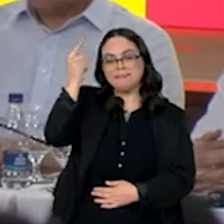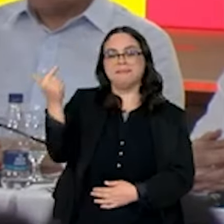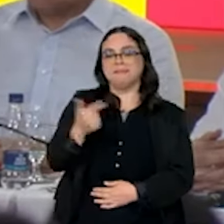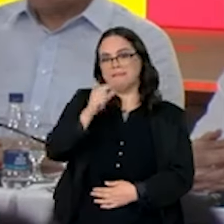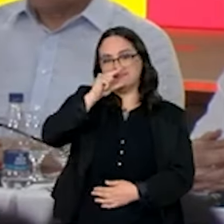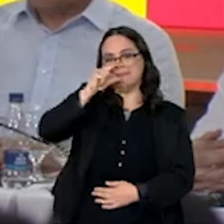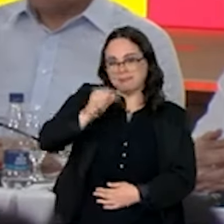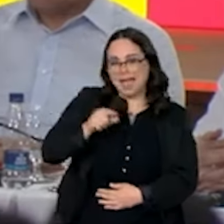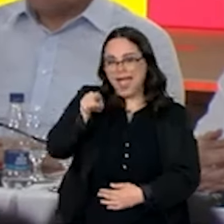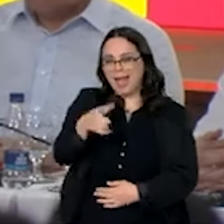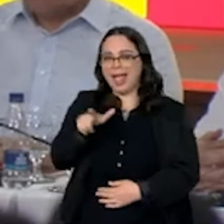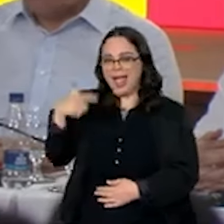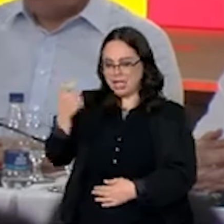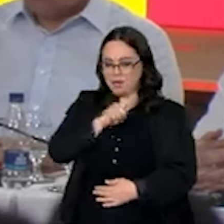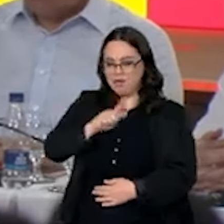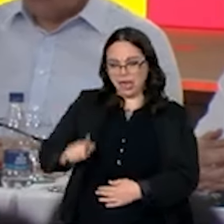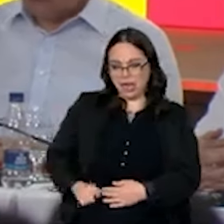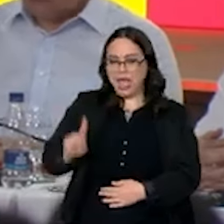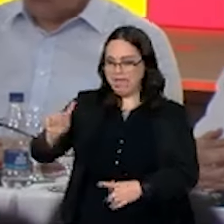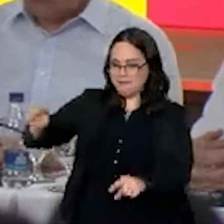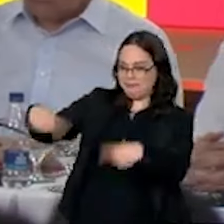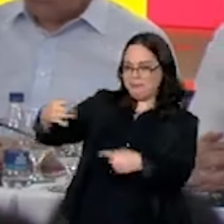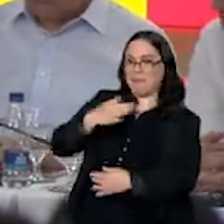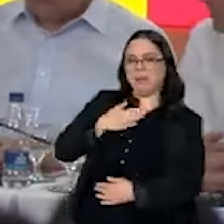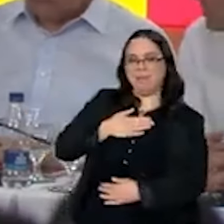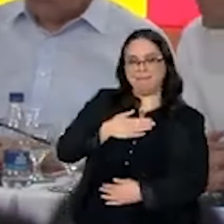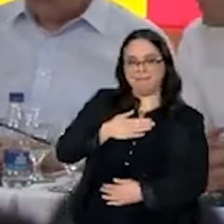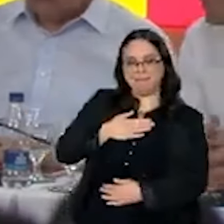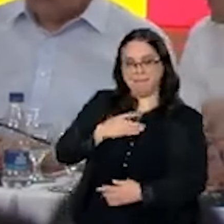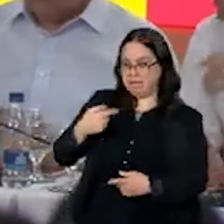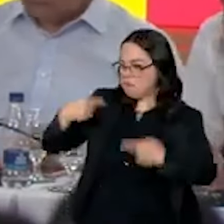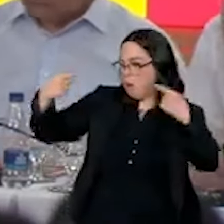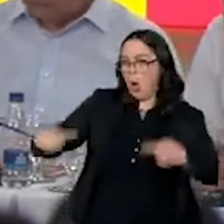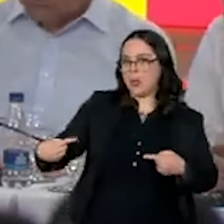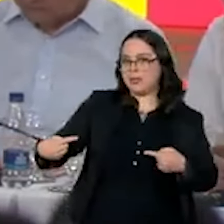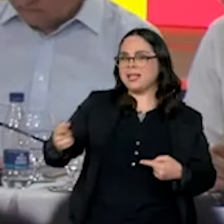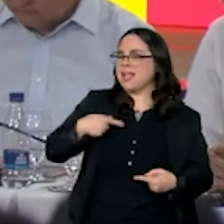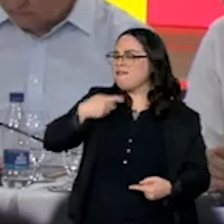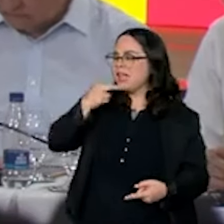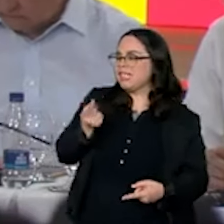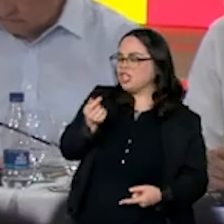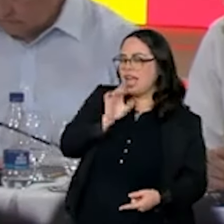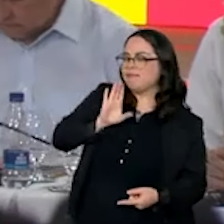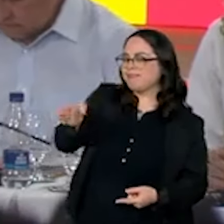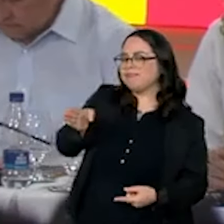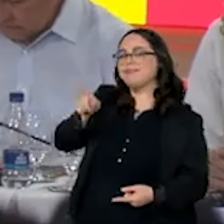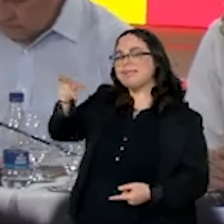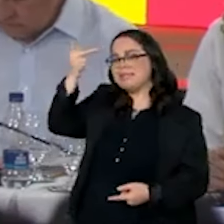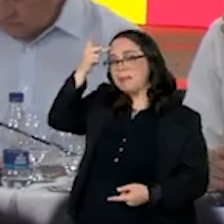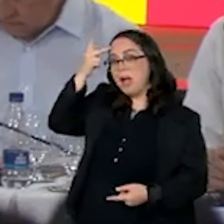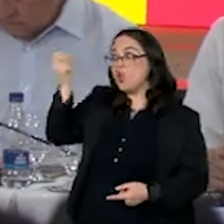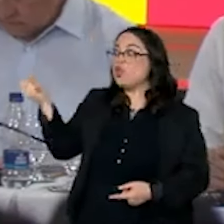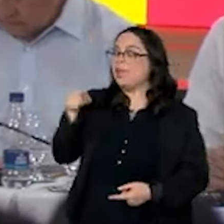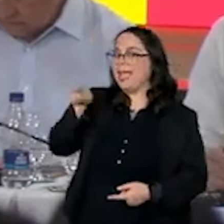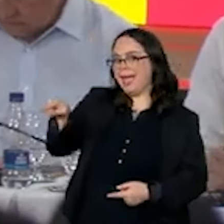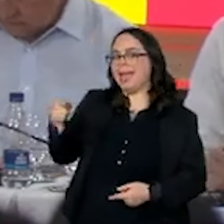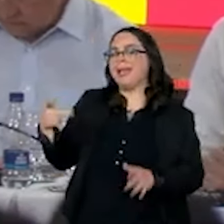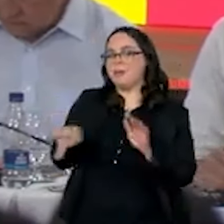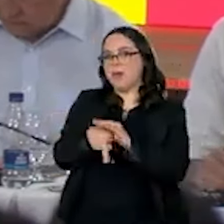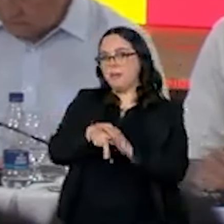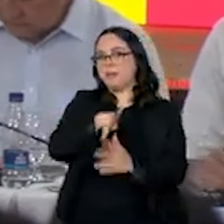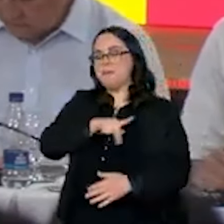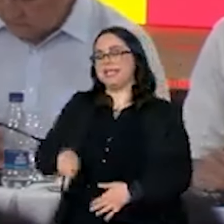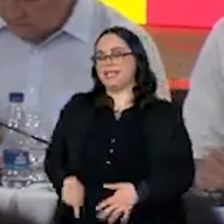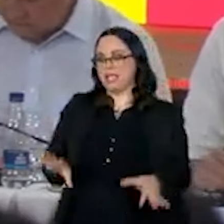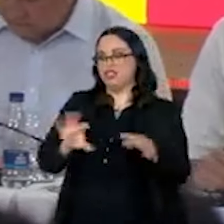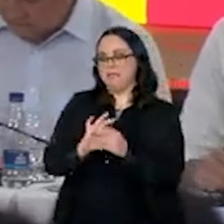era governador, ele foi oposição a mim. E eu tenho certeza que eu mandava mais dinheiro para São Paulo do que quando ele tinha o presidente da